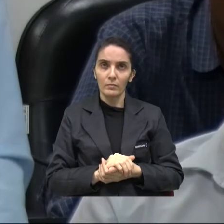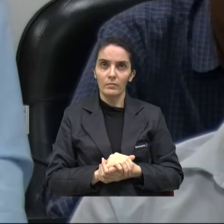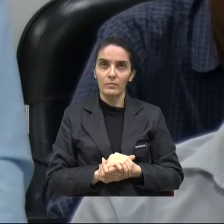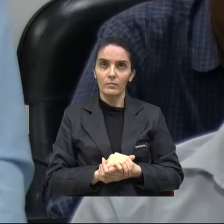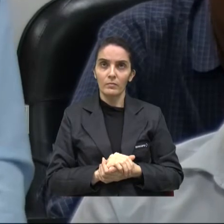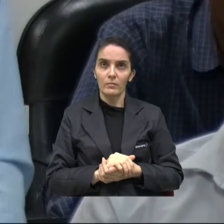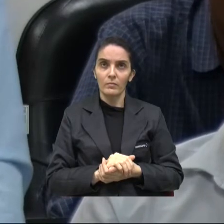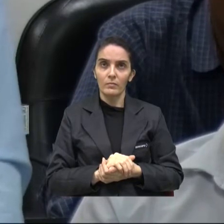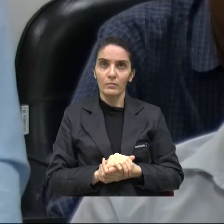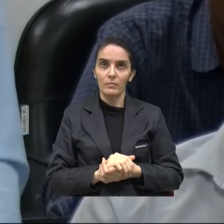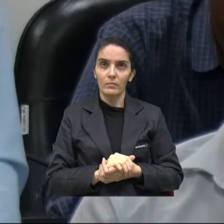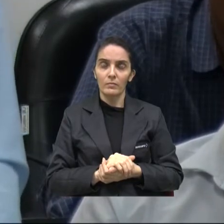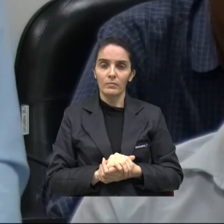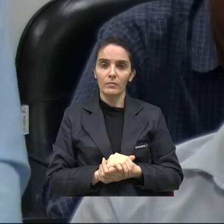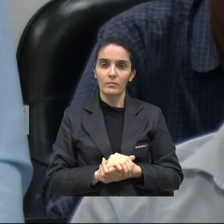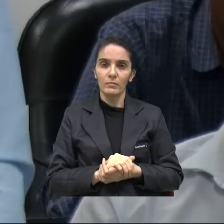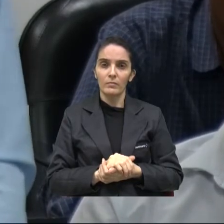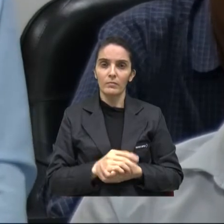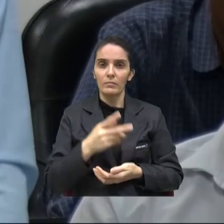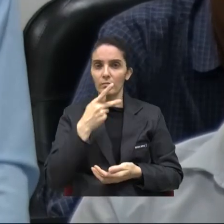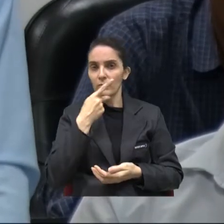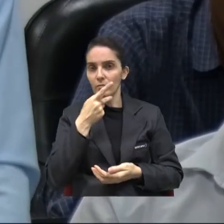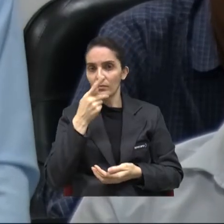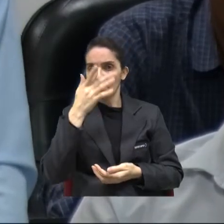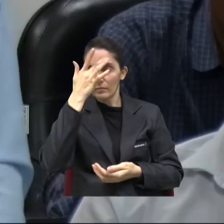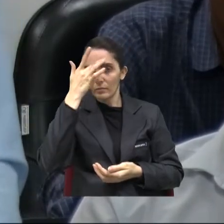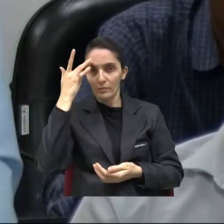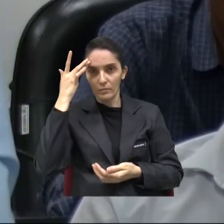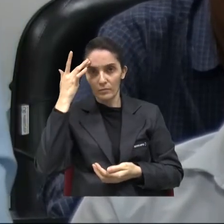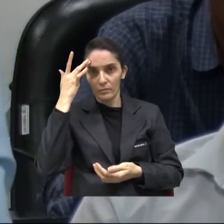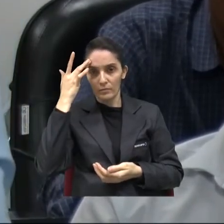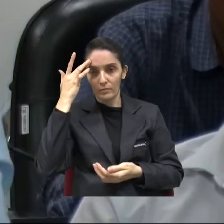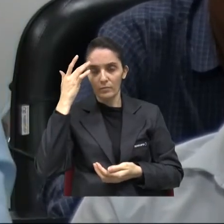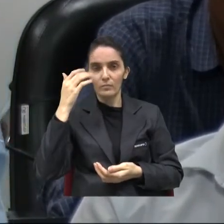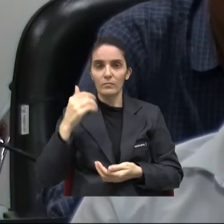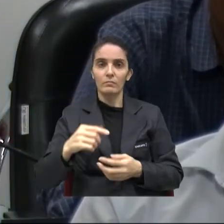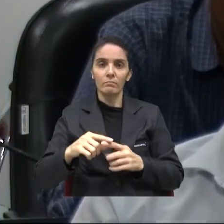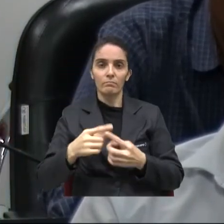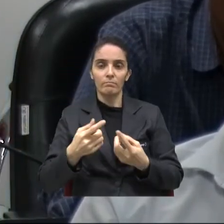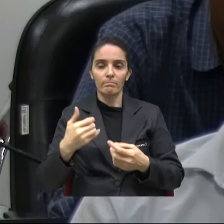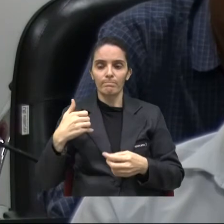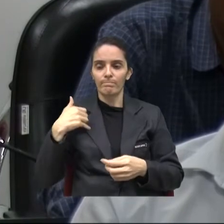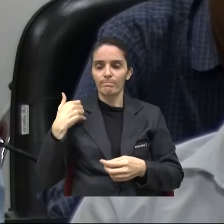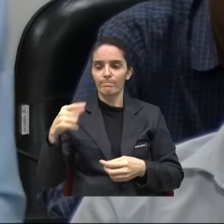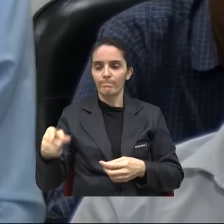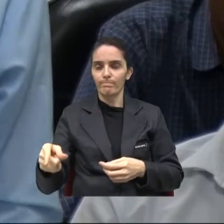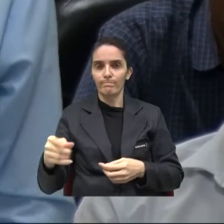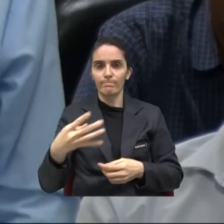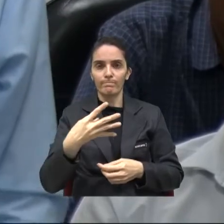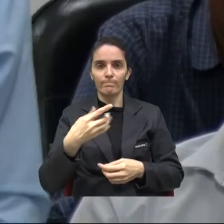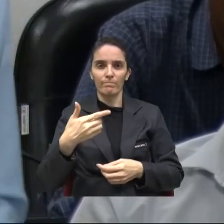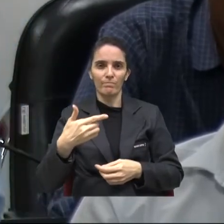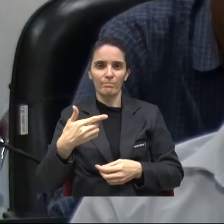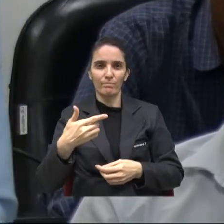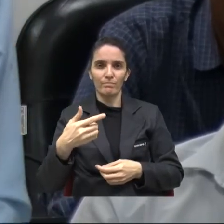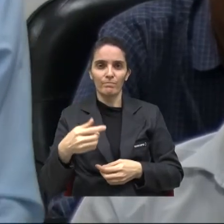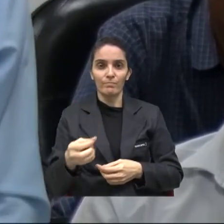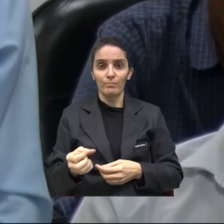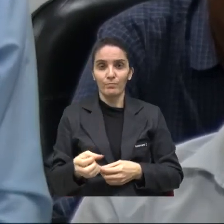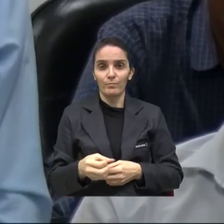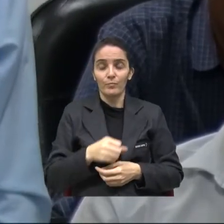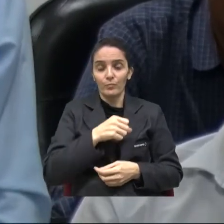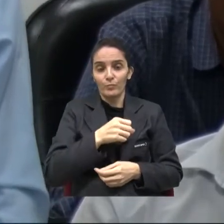E você falar de alguma pessoa quando parte, ainda com uma idade tão nova, né? 42 anos, apesar que não existe